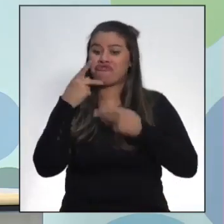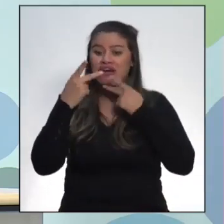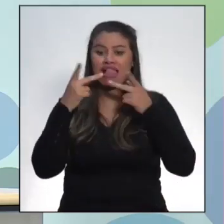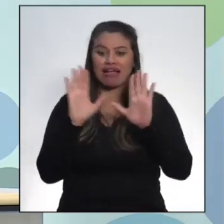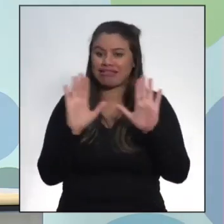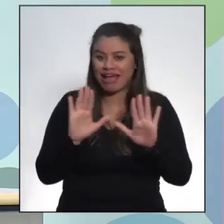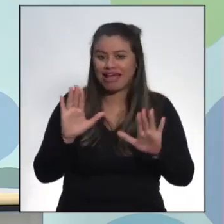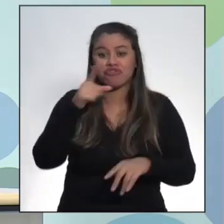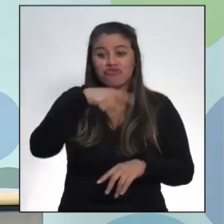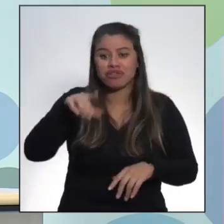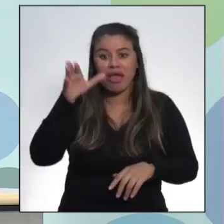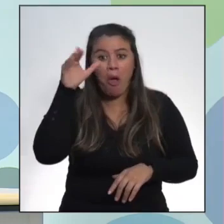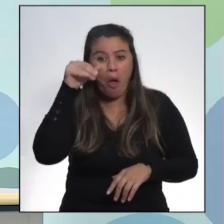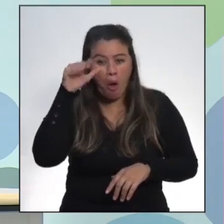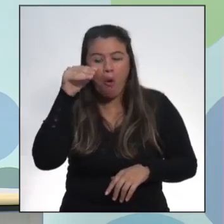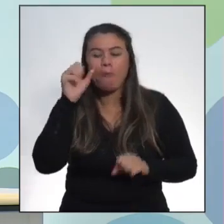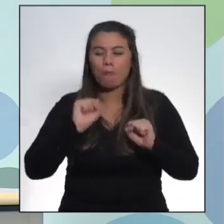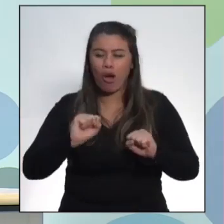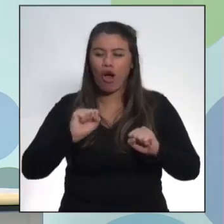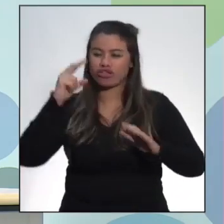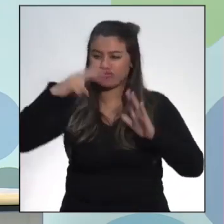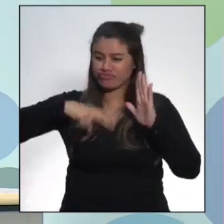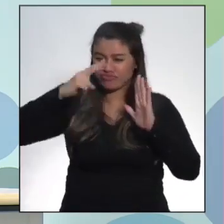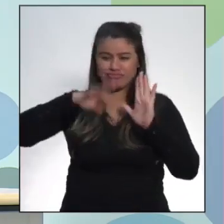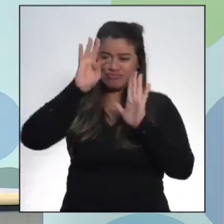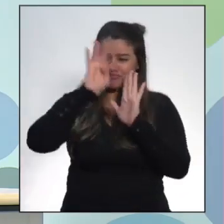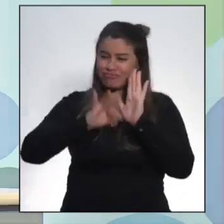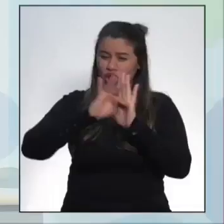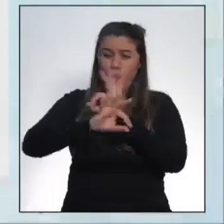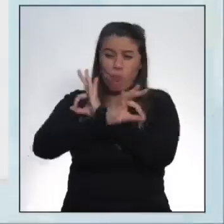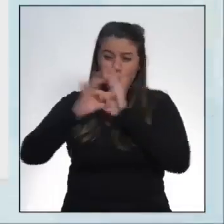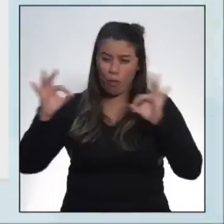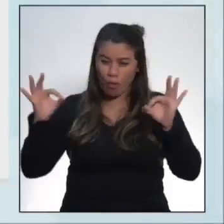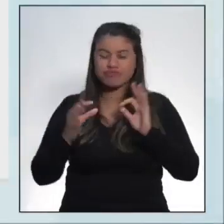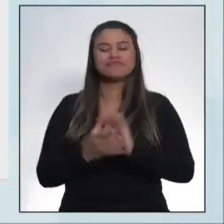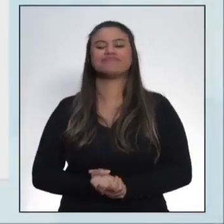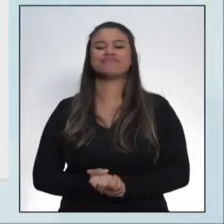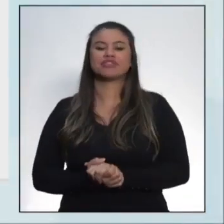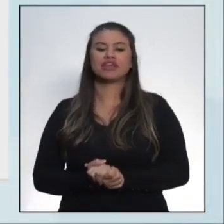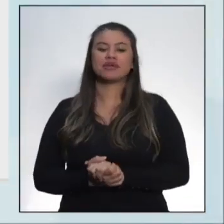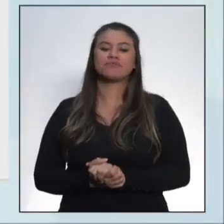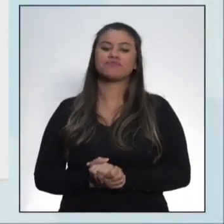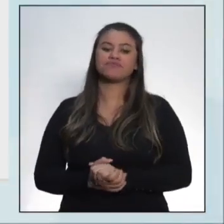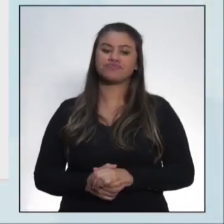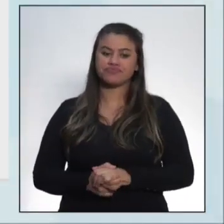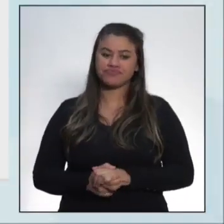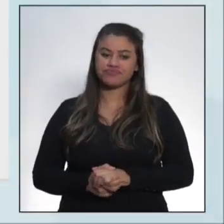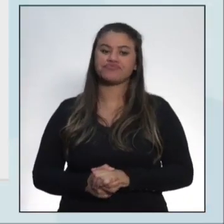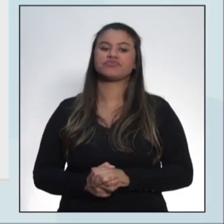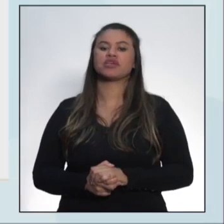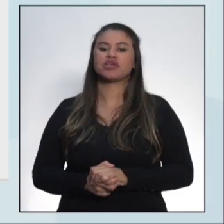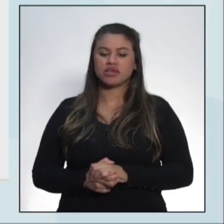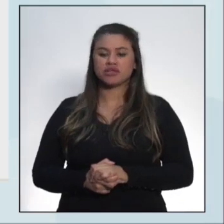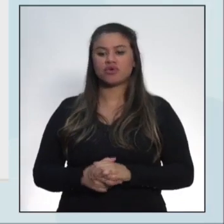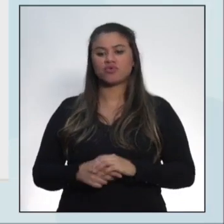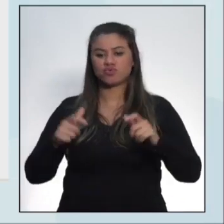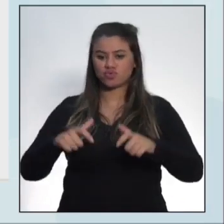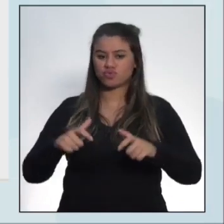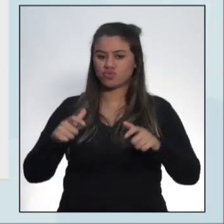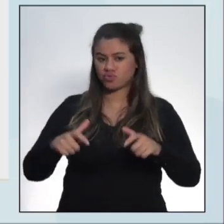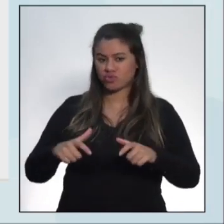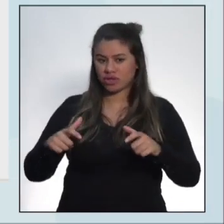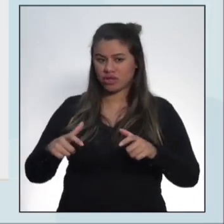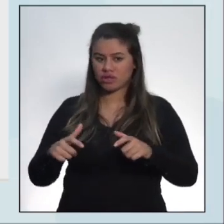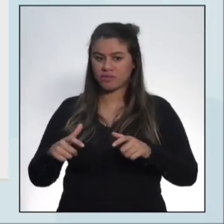por favor, mas assim, é um texto espetacular. Voltando na tela, então, o cenário externo, né, no caso do Macbeth. No caso